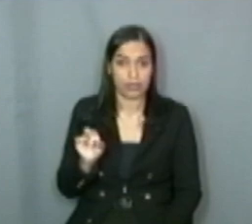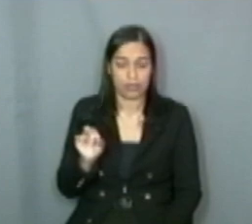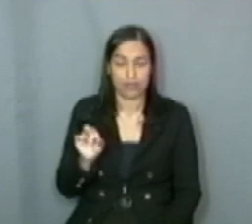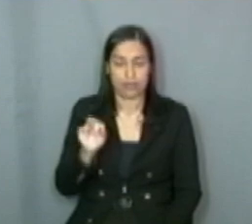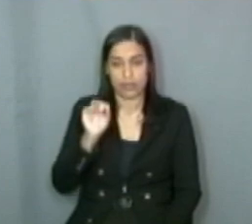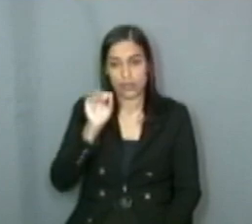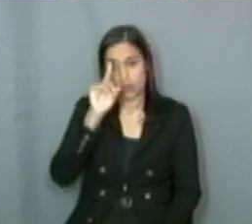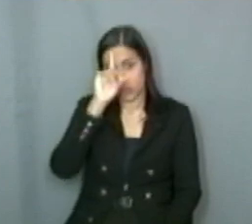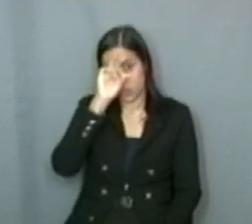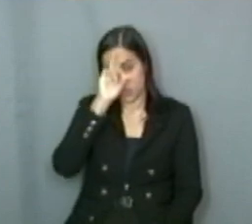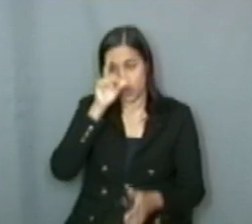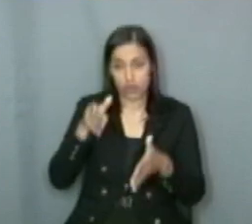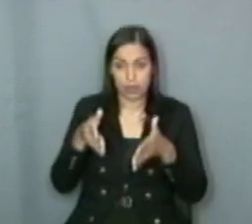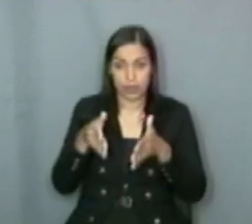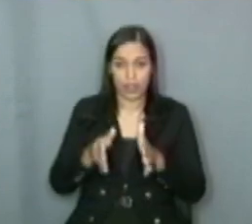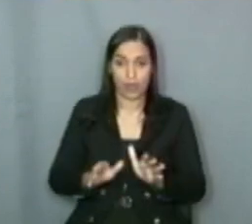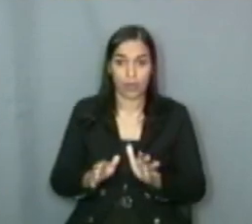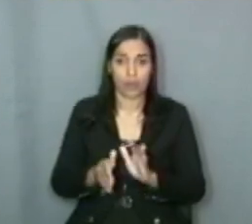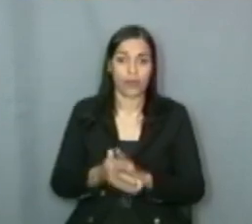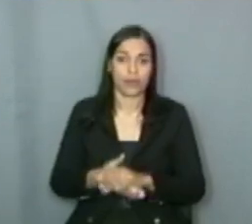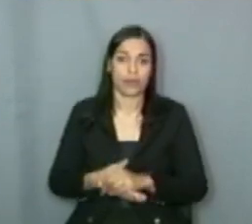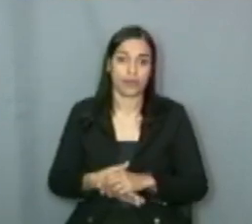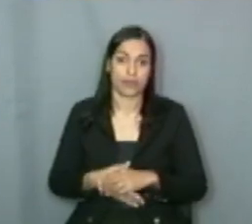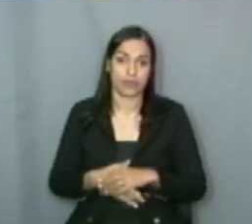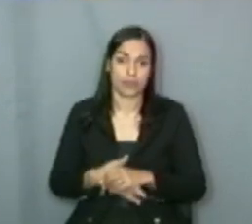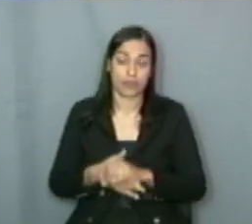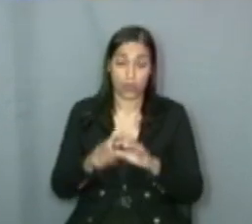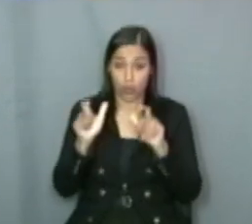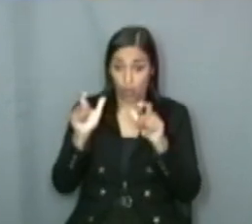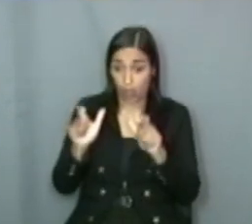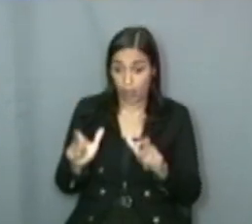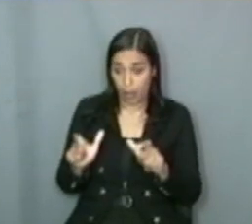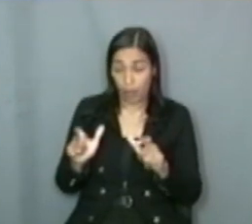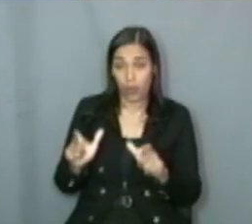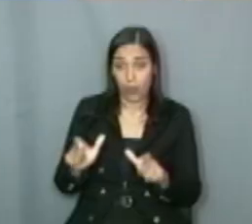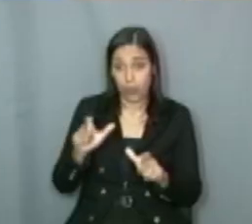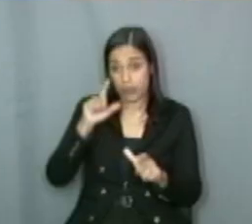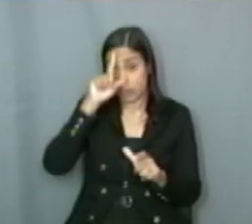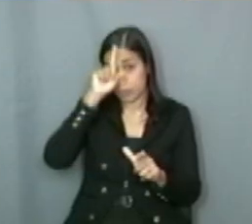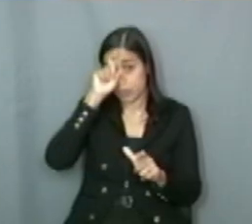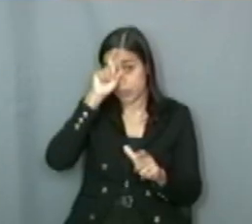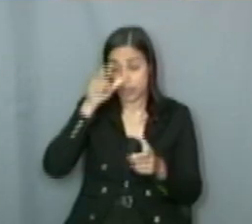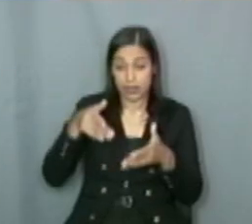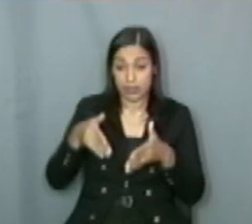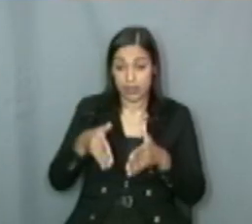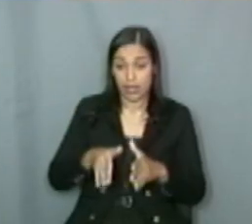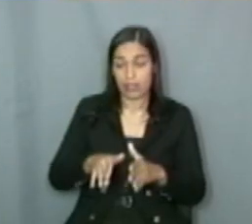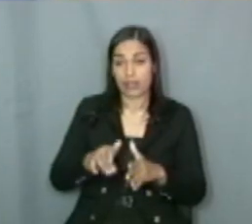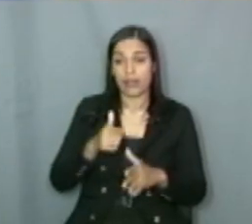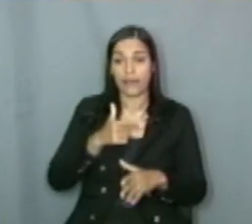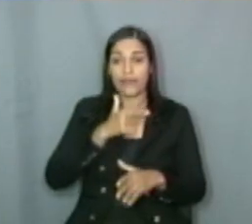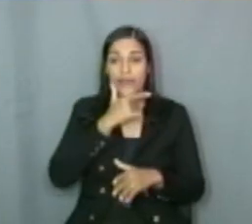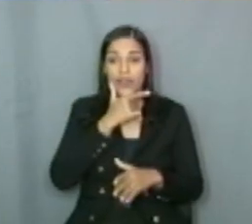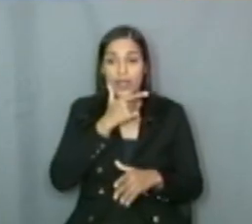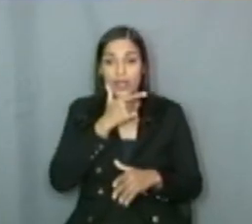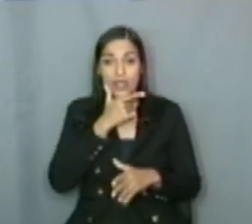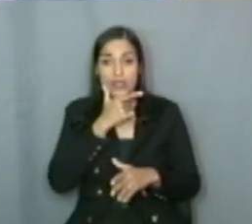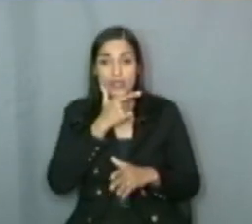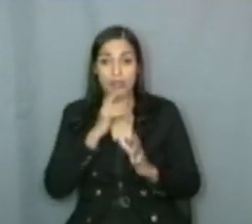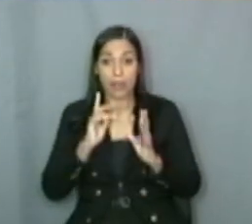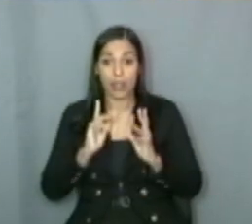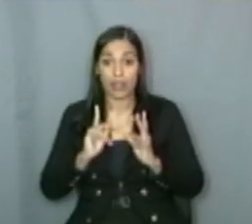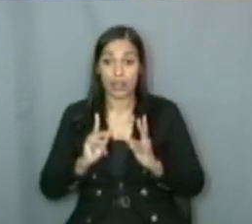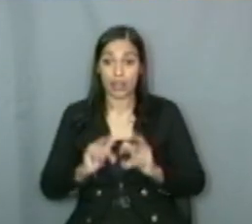O centro, o local da maternidade Bandeira Filho em Afogados, que é para